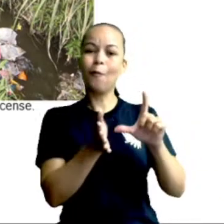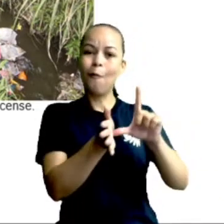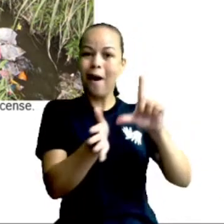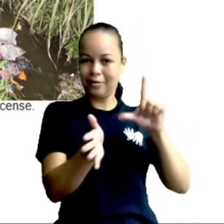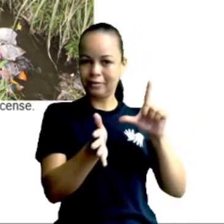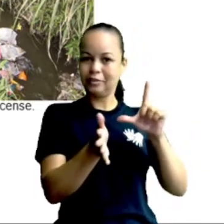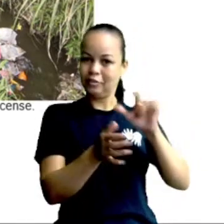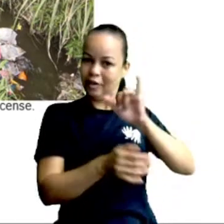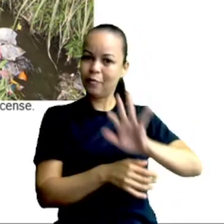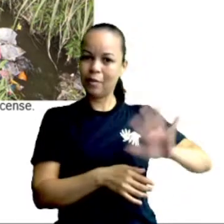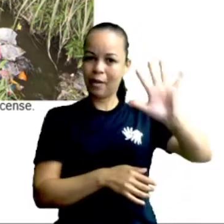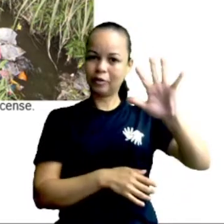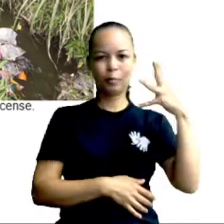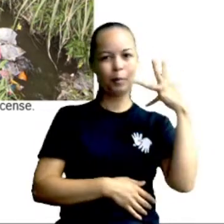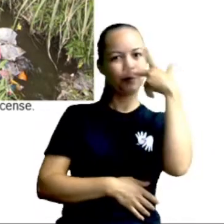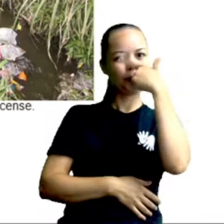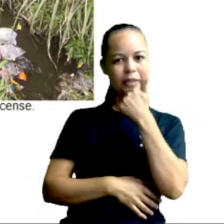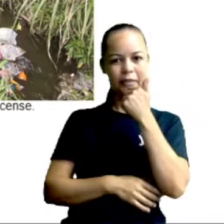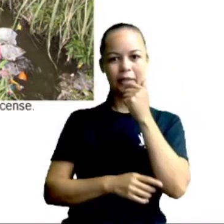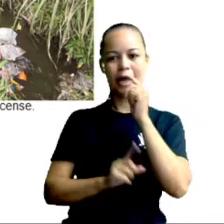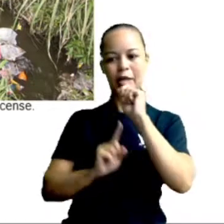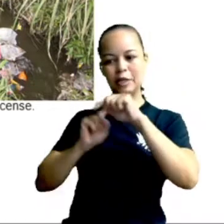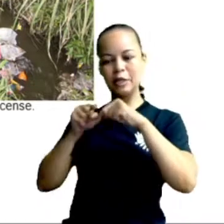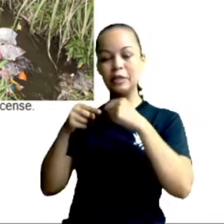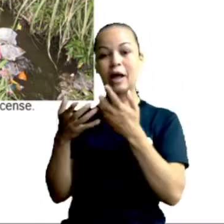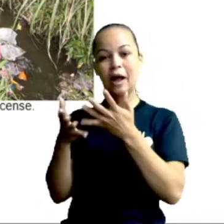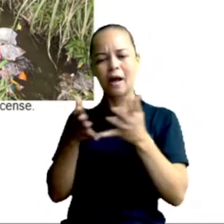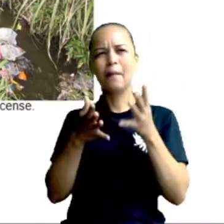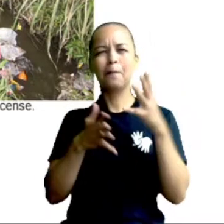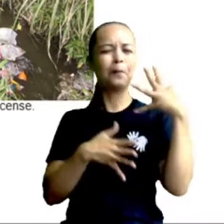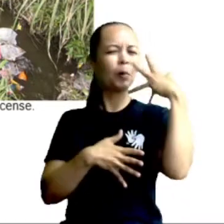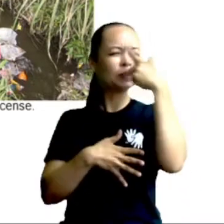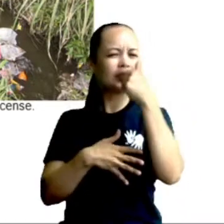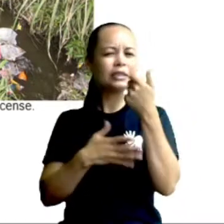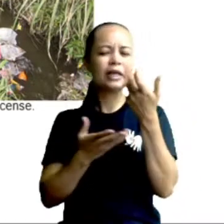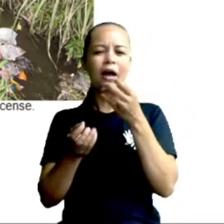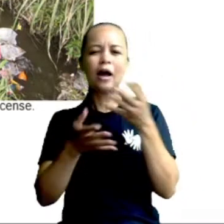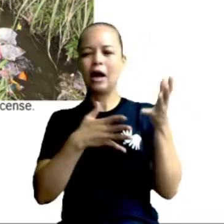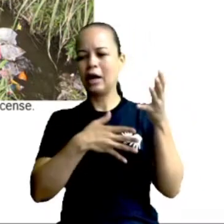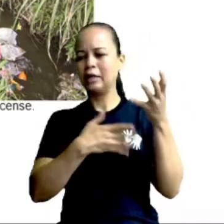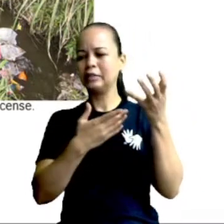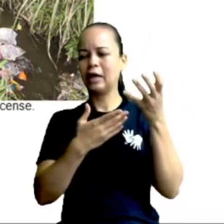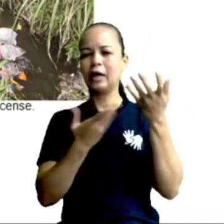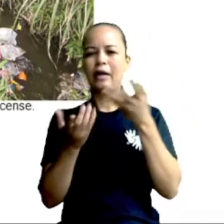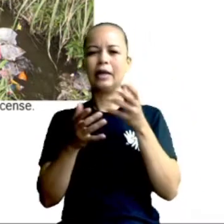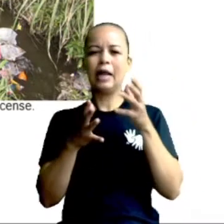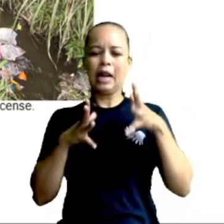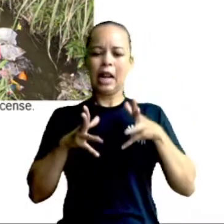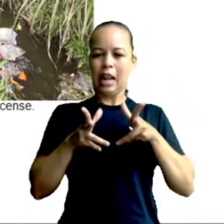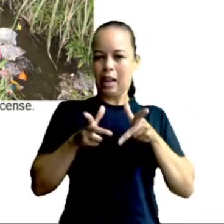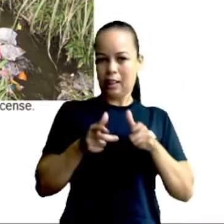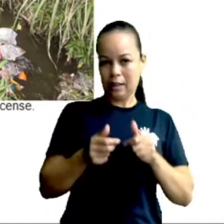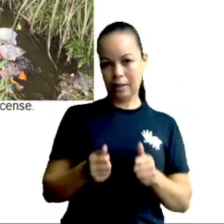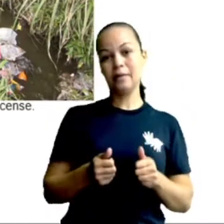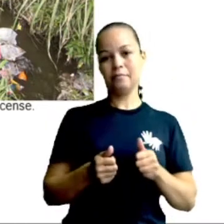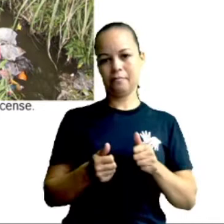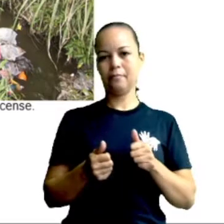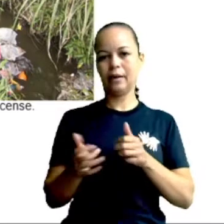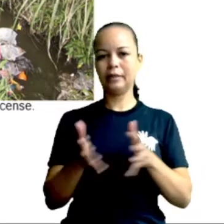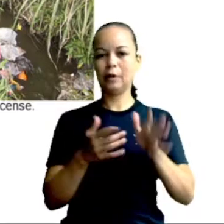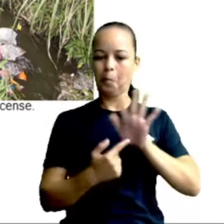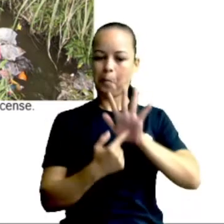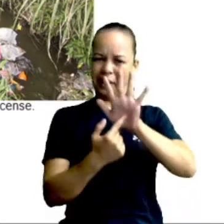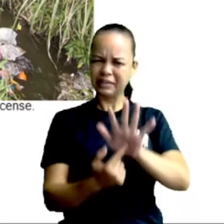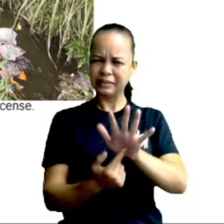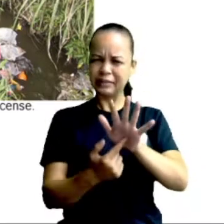de um depois. Então antes a gente vê aí uma imagem normalmente limpa, que não apresenta